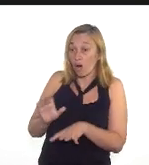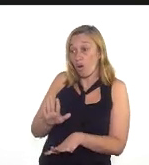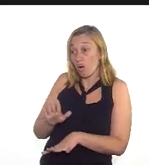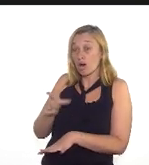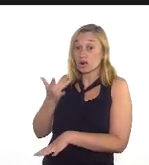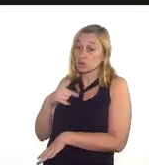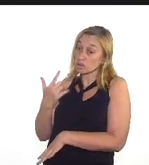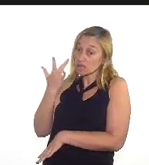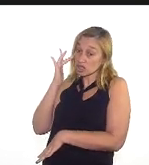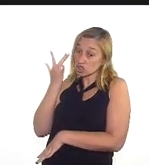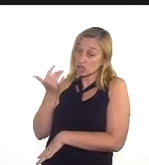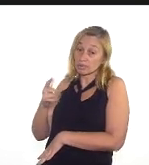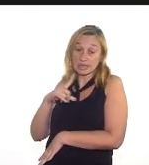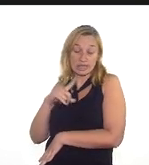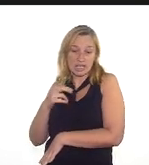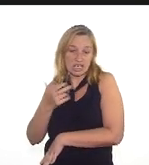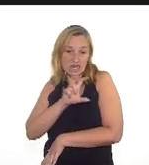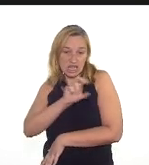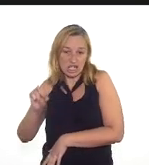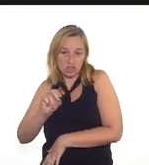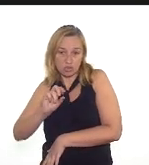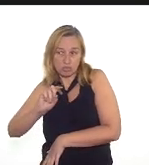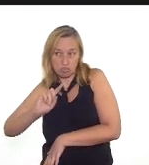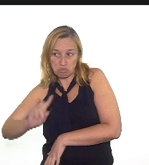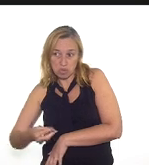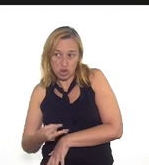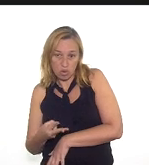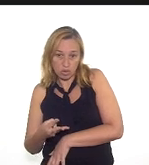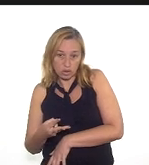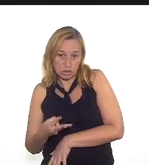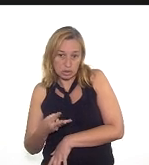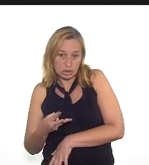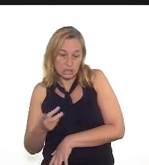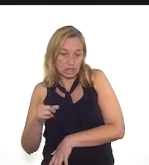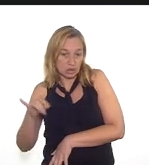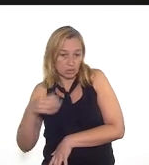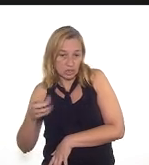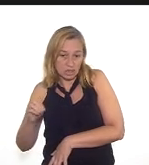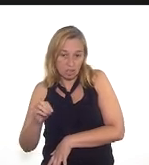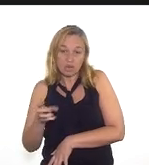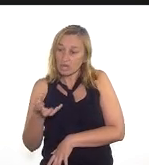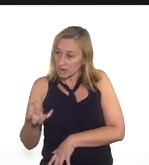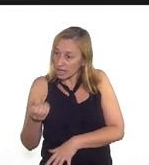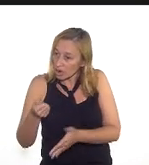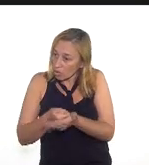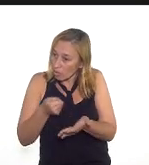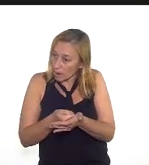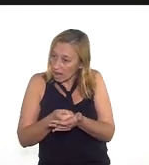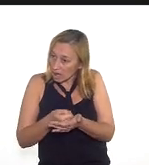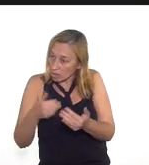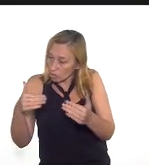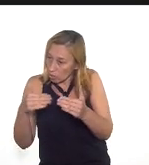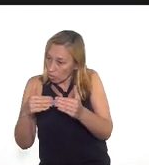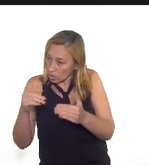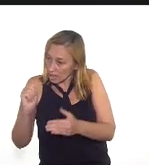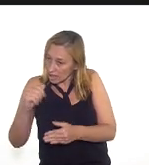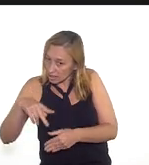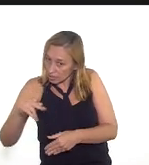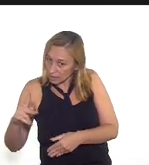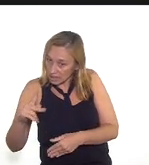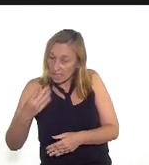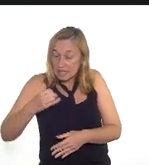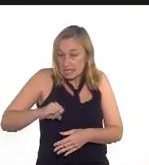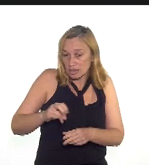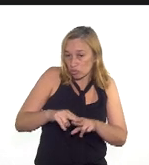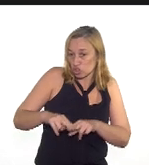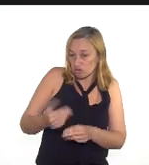acha que tem, sei lá, 500 milhões devidos de dedução, a ANP, você quer cobrar as empresas? Você concorda? Se a ANP, por algum